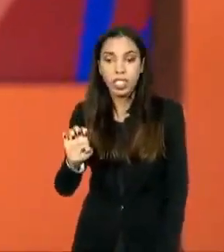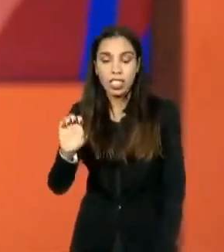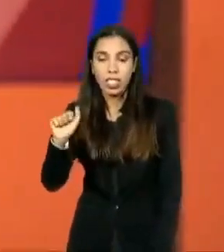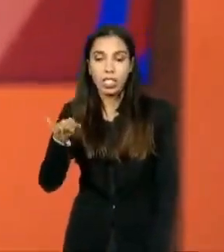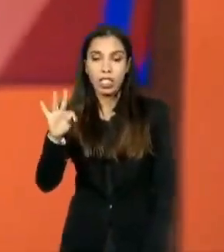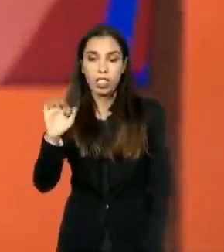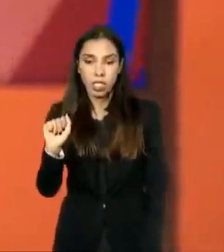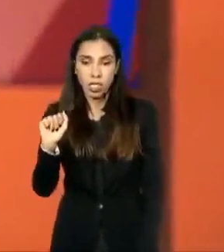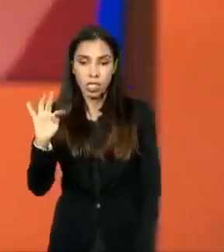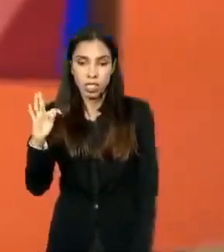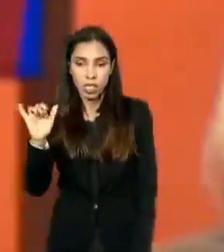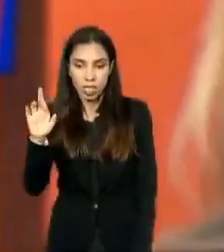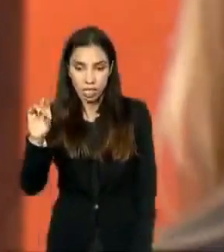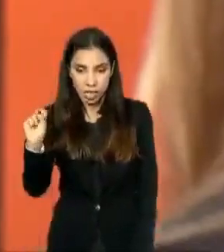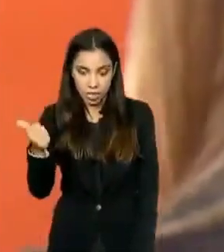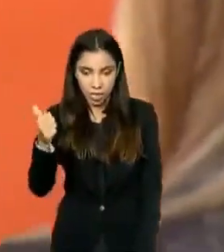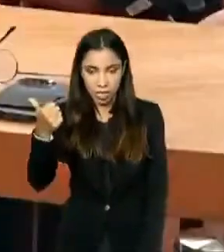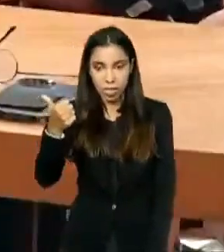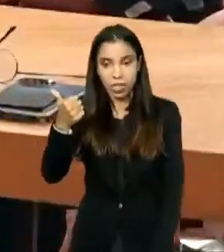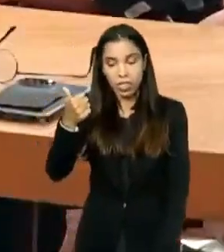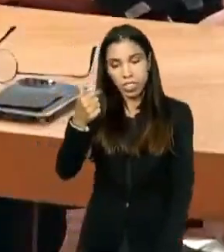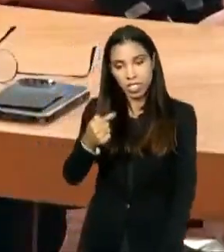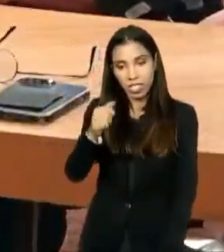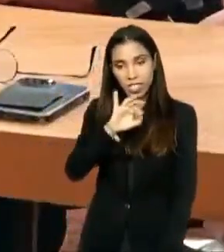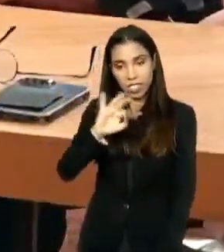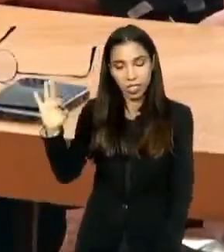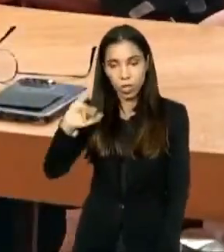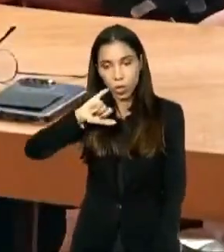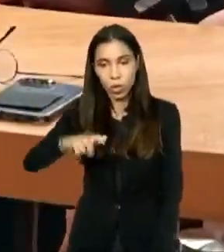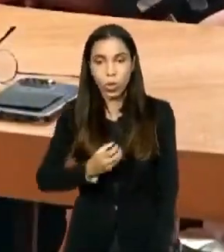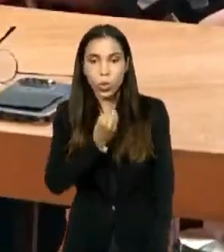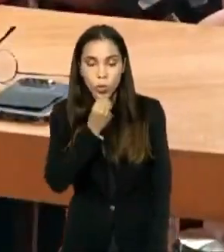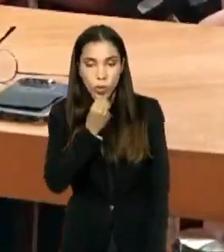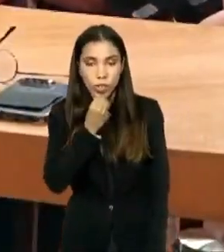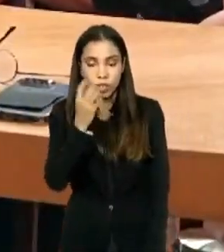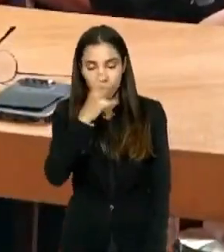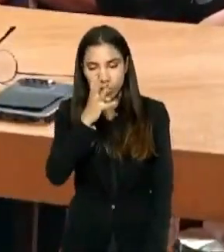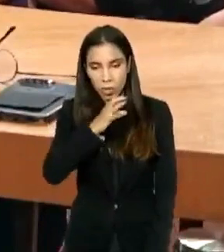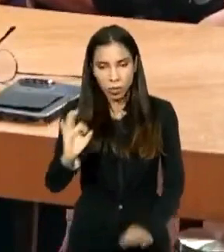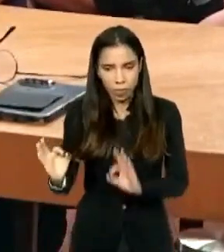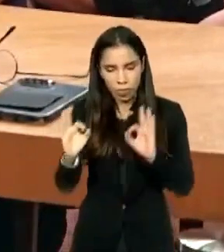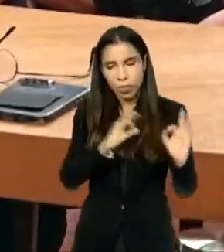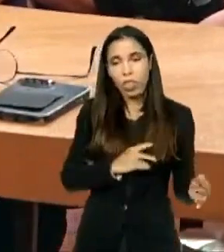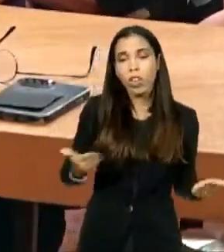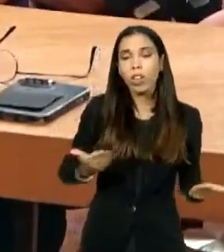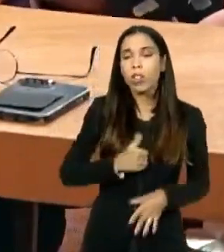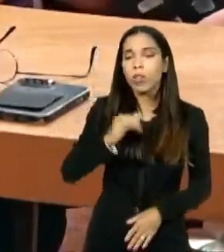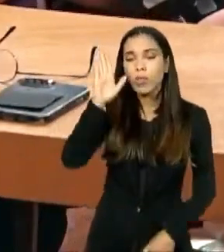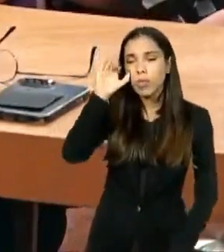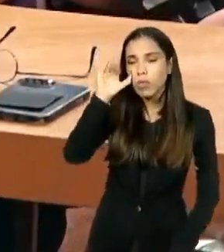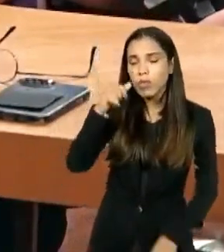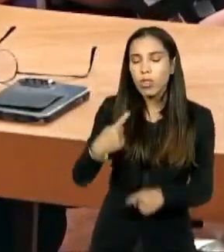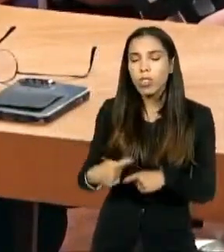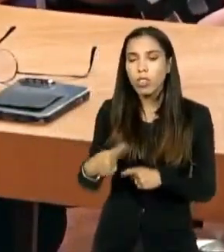19 horas. Então, os mineiros vão ter a oportunidade de assistir agora. Os mineiros vão ter a oportunidade. Agora, ficou uma curiosidade, por que